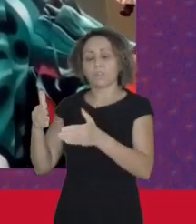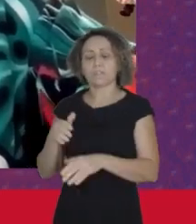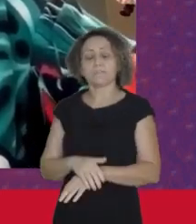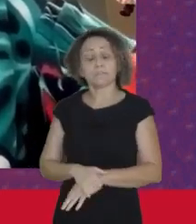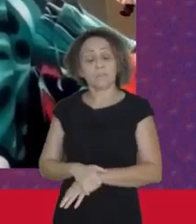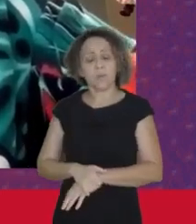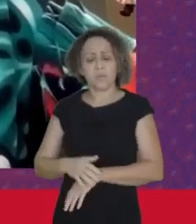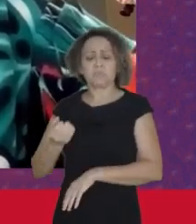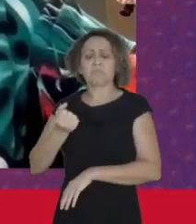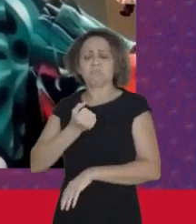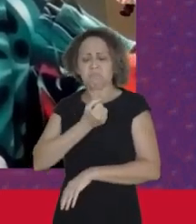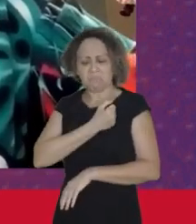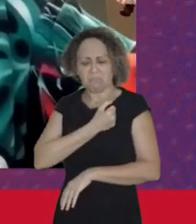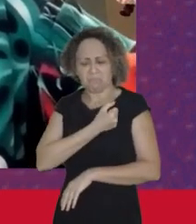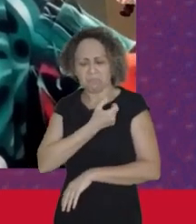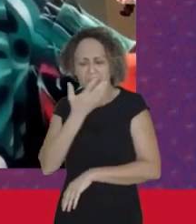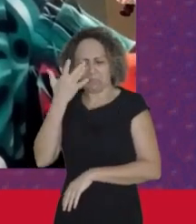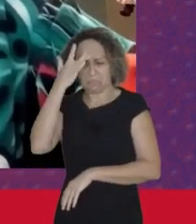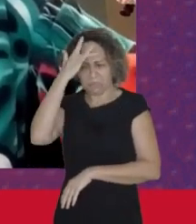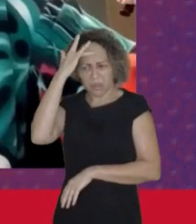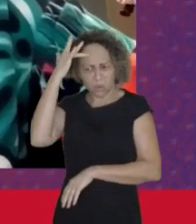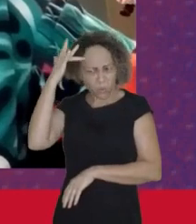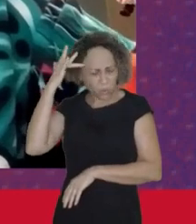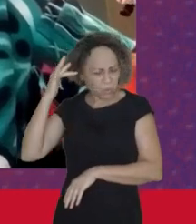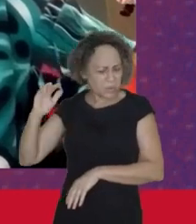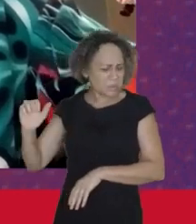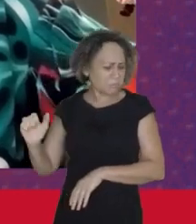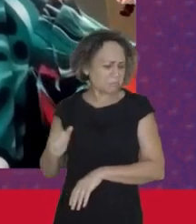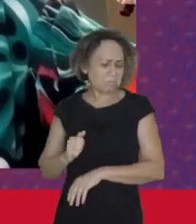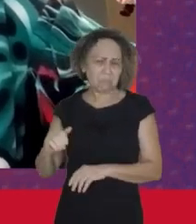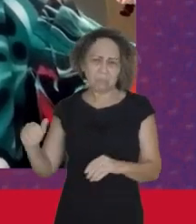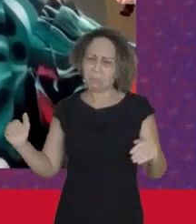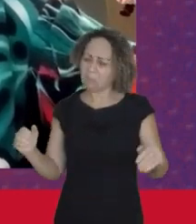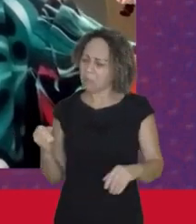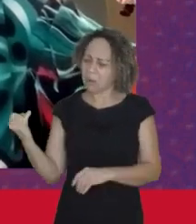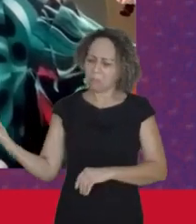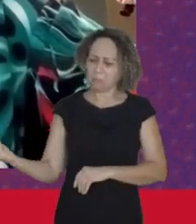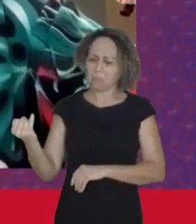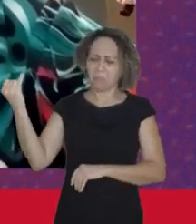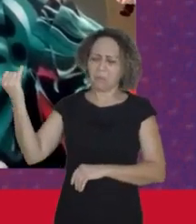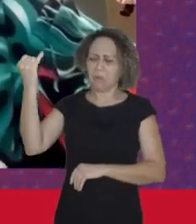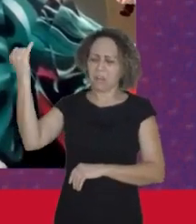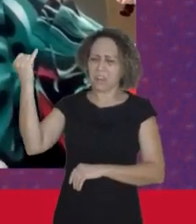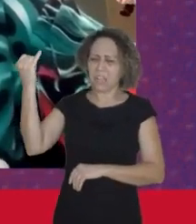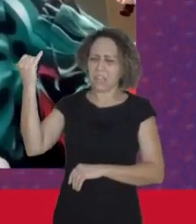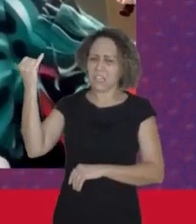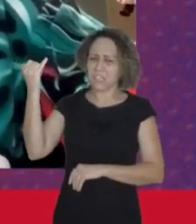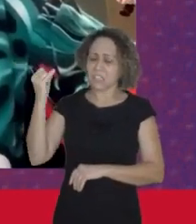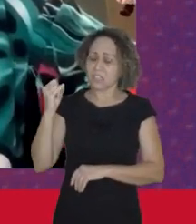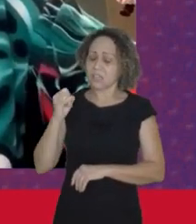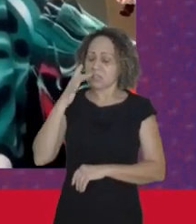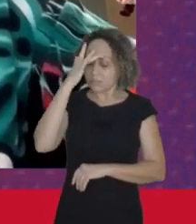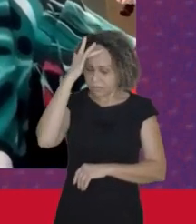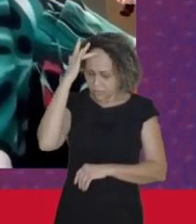número expressivo de pessoas dos movimentos dos sobreviventes psiquiátricos do mundo inteiro.